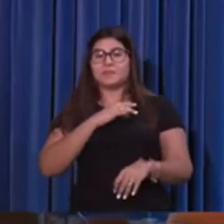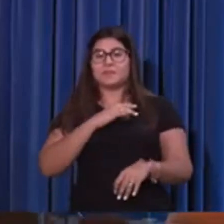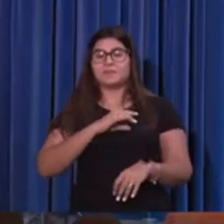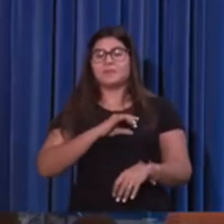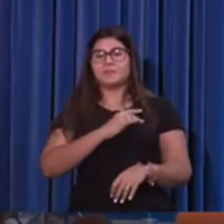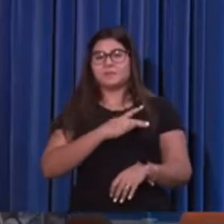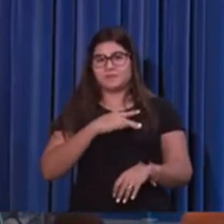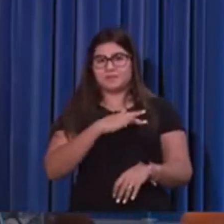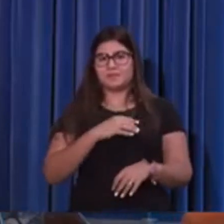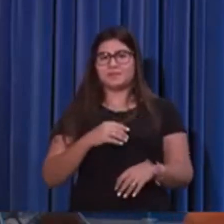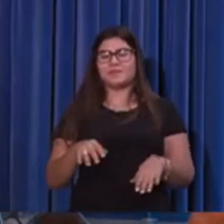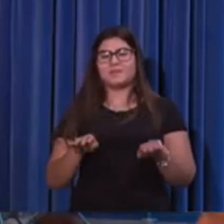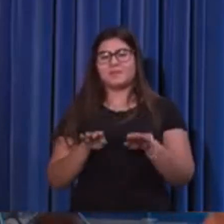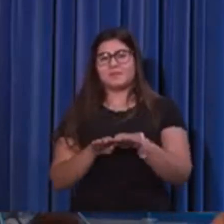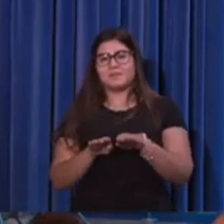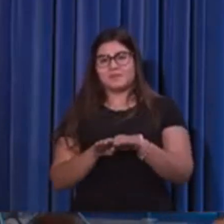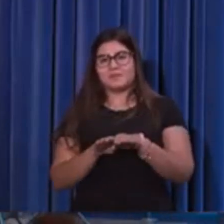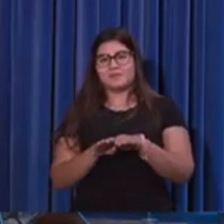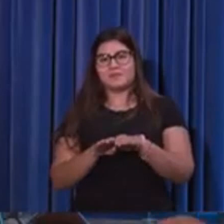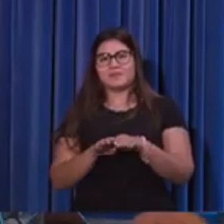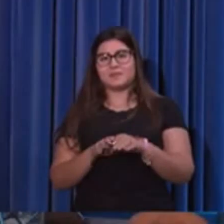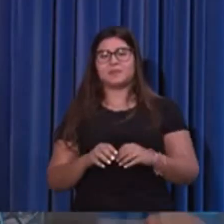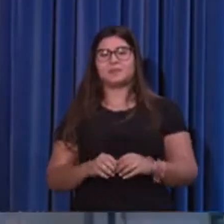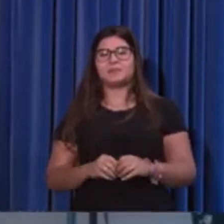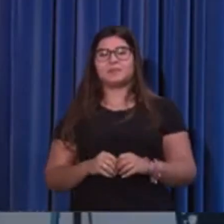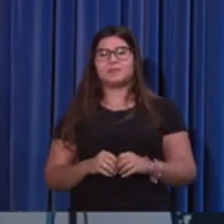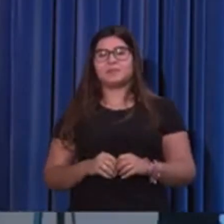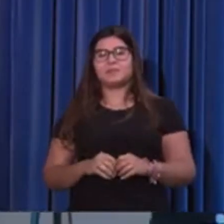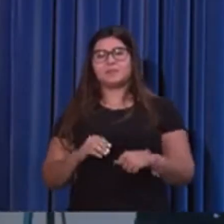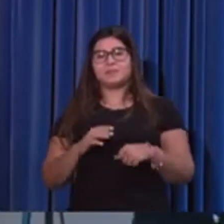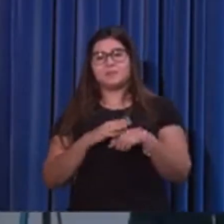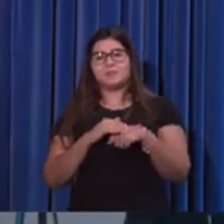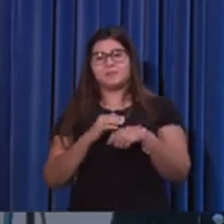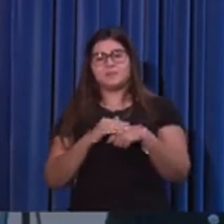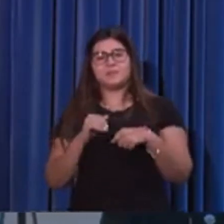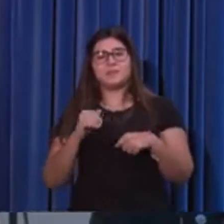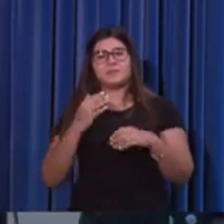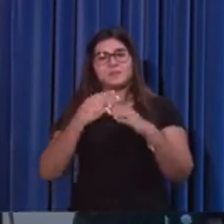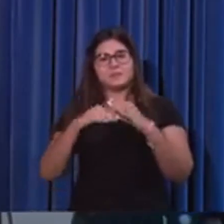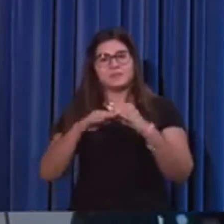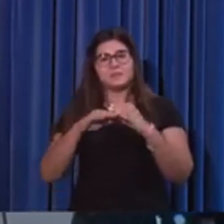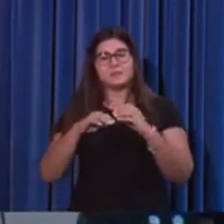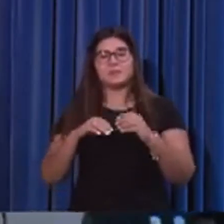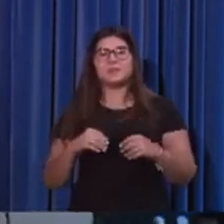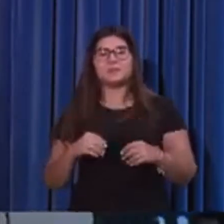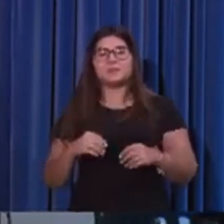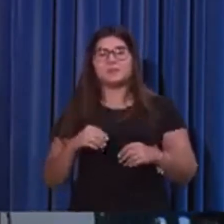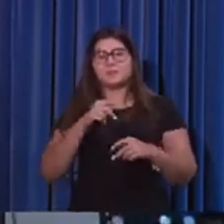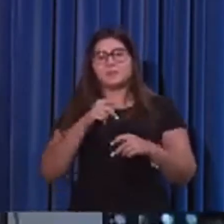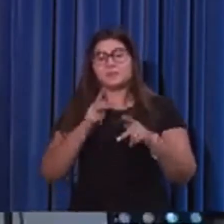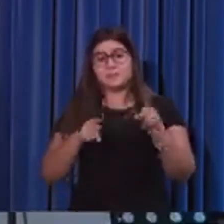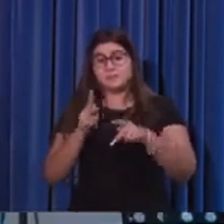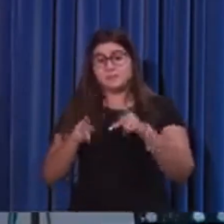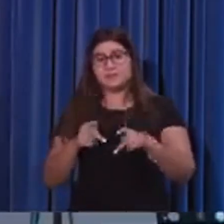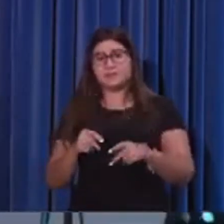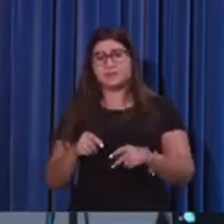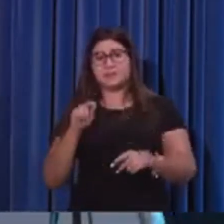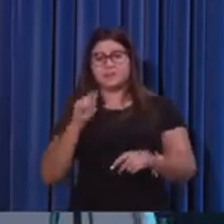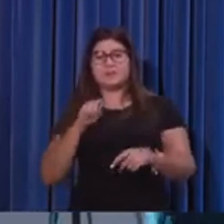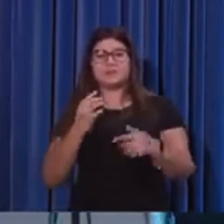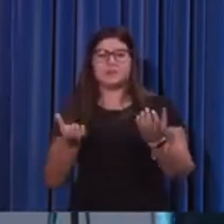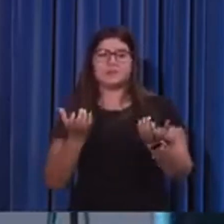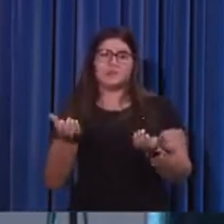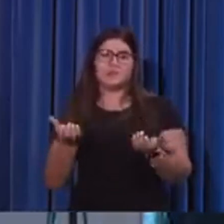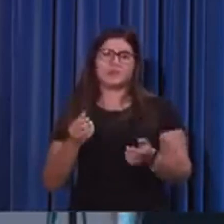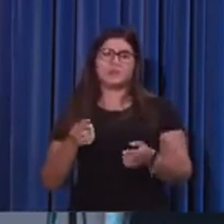Compartilhe esse link com alguém que você quer que ouça a palavra de Deus. E nessa abertura, nesse momento que